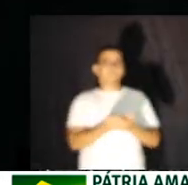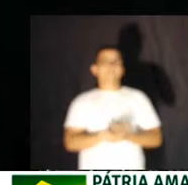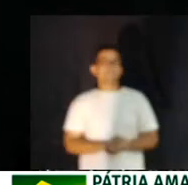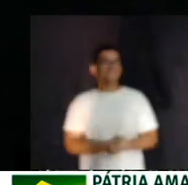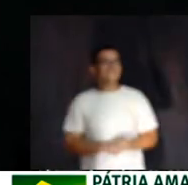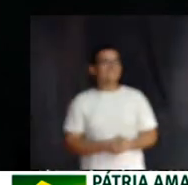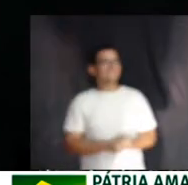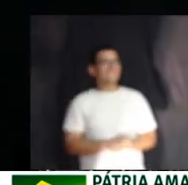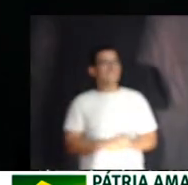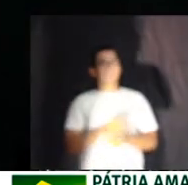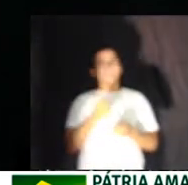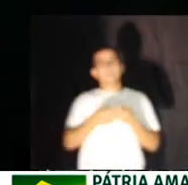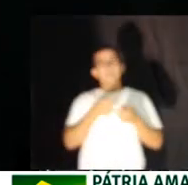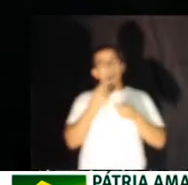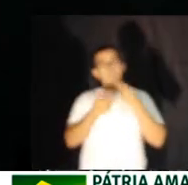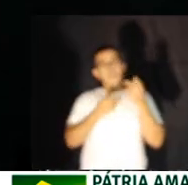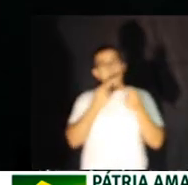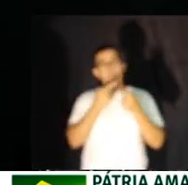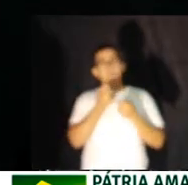Só Wesley. É.